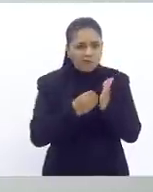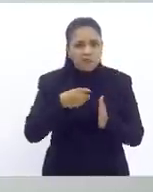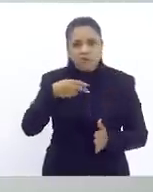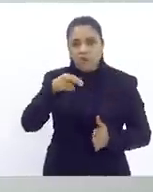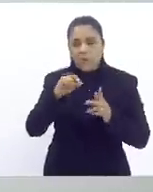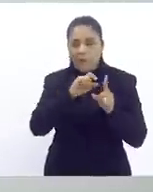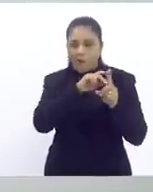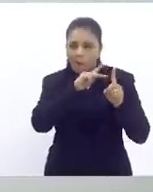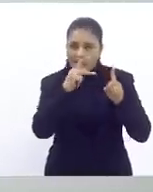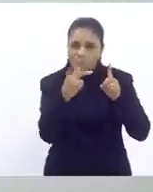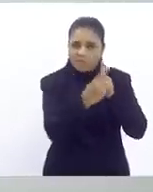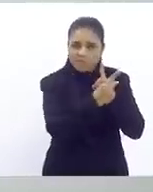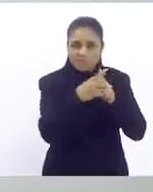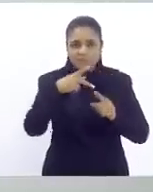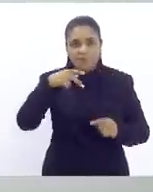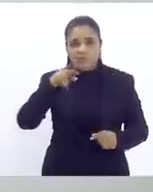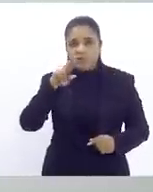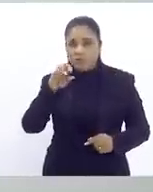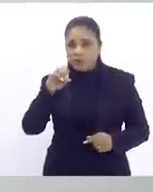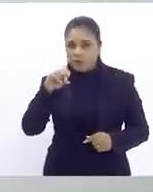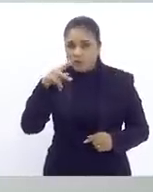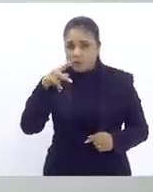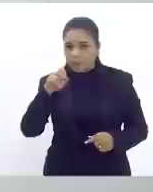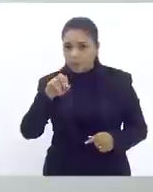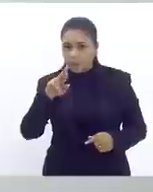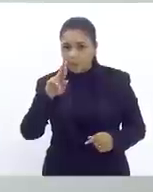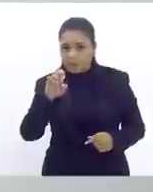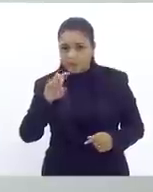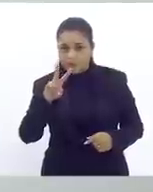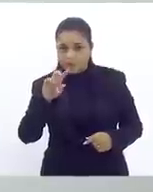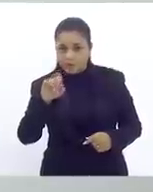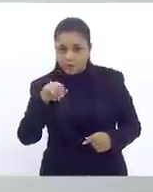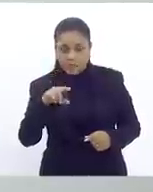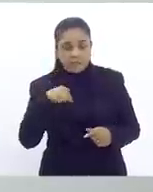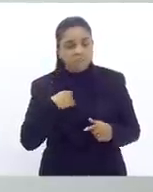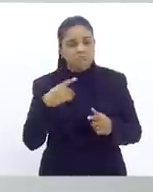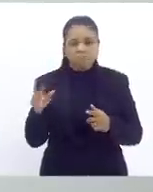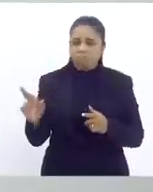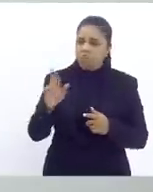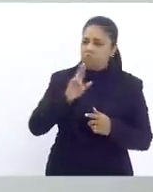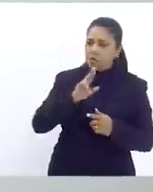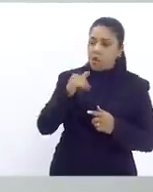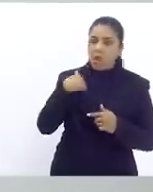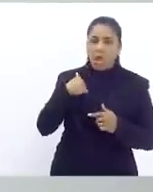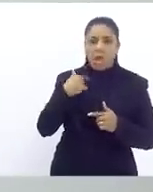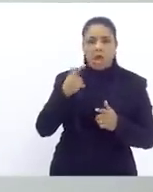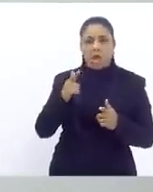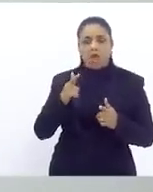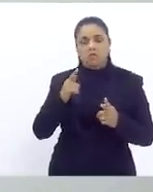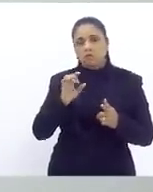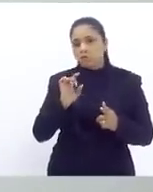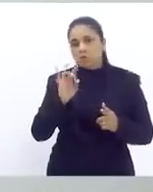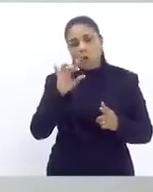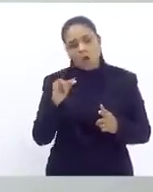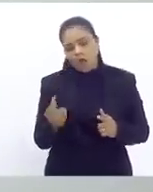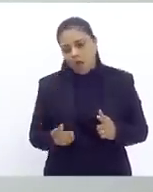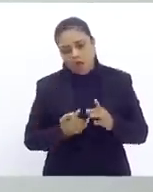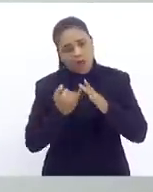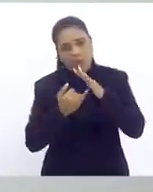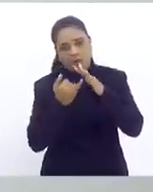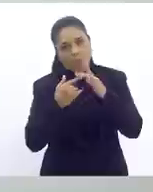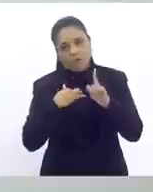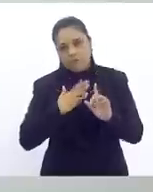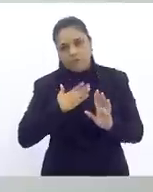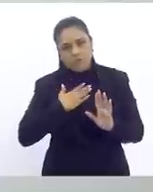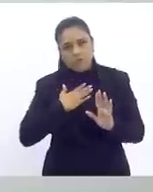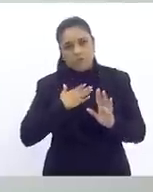e o rio previdência também disse que isso Não dependia dele dependia dos órgãos de origem